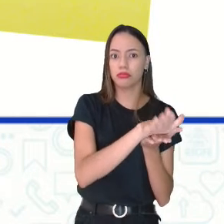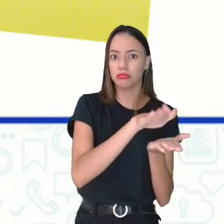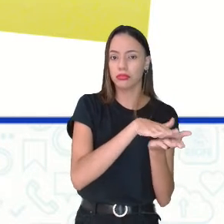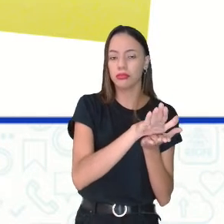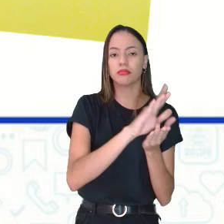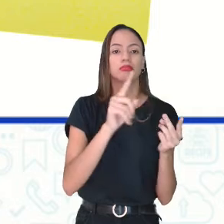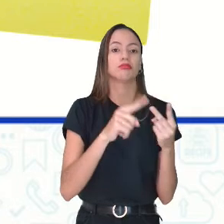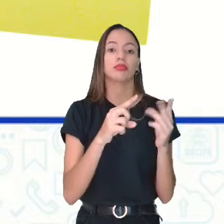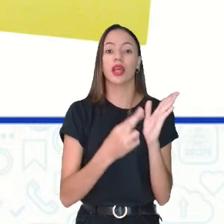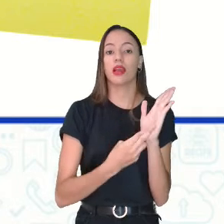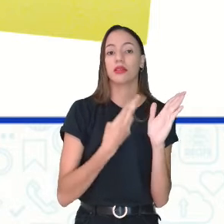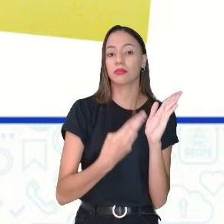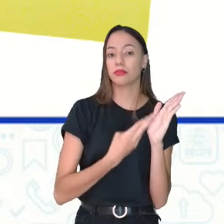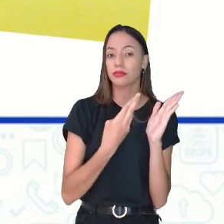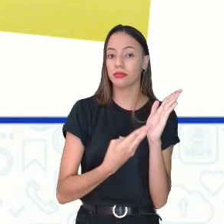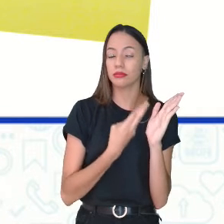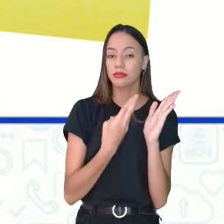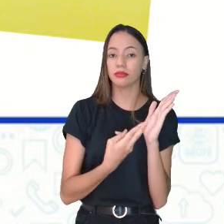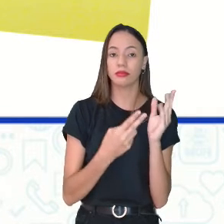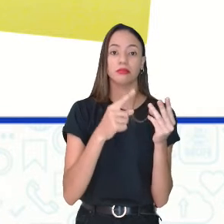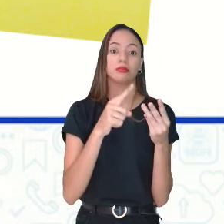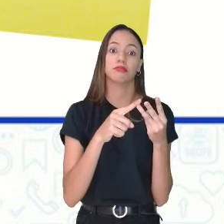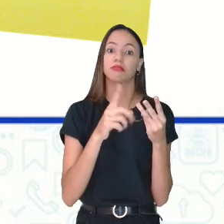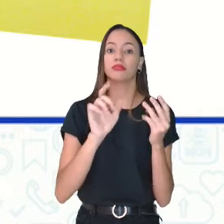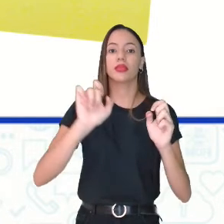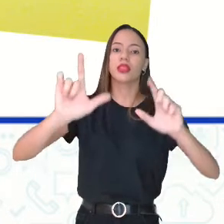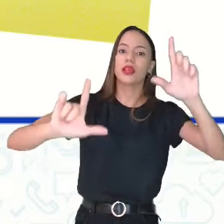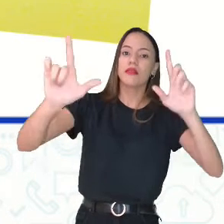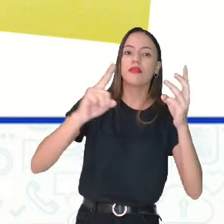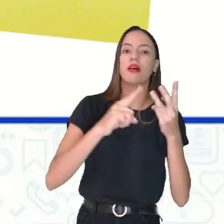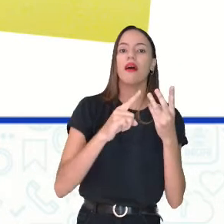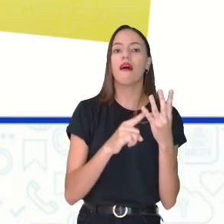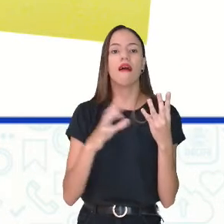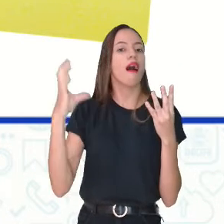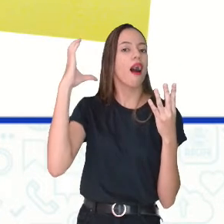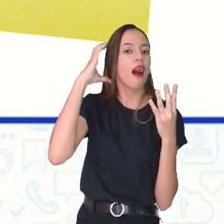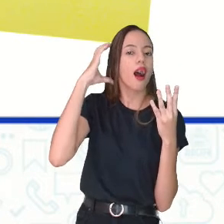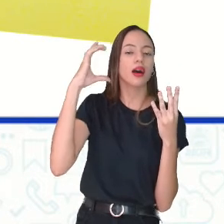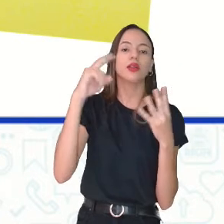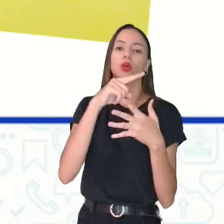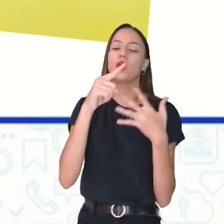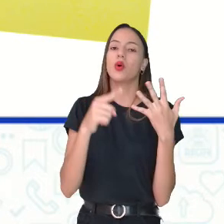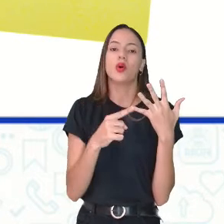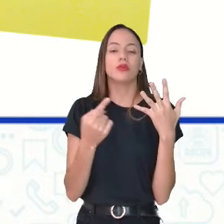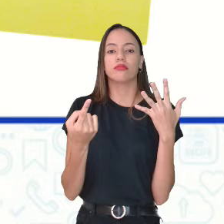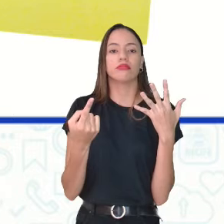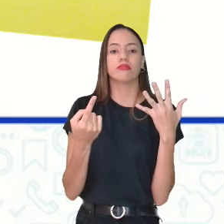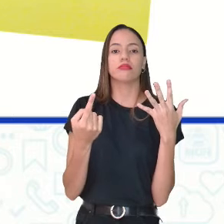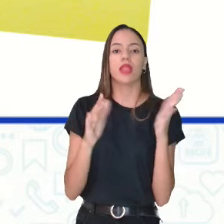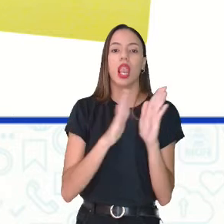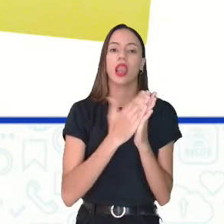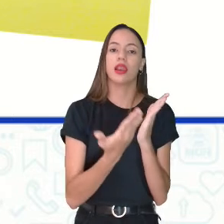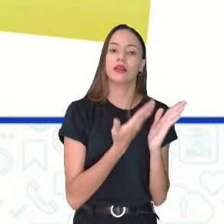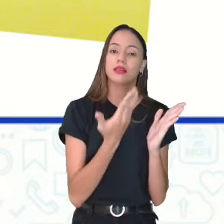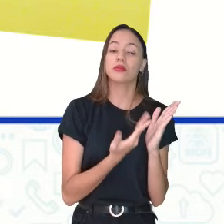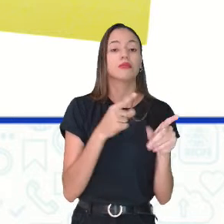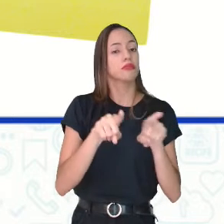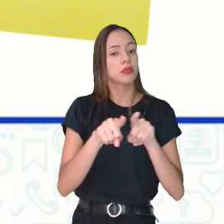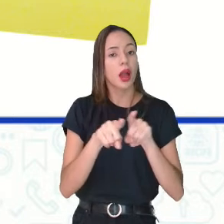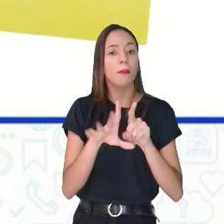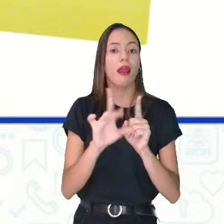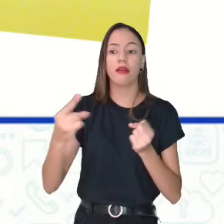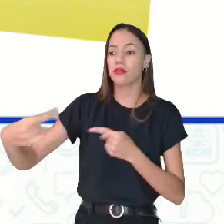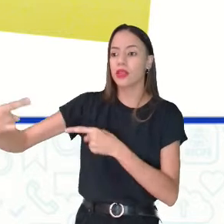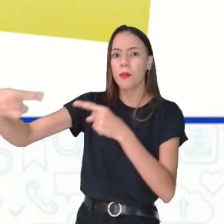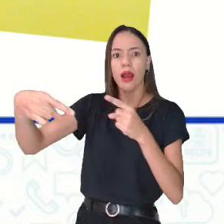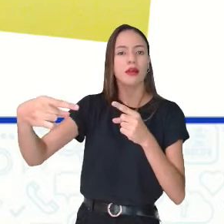é? Revistas, TV, rádio, livros, não é? E também nós temos debates,